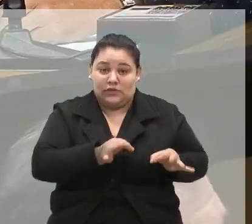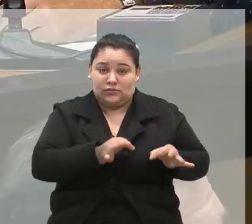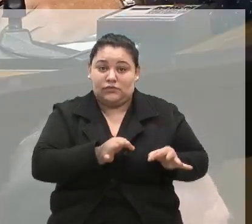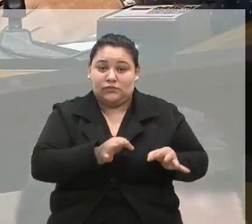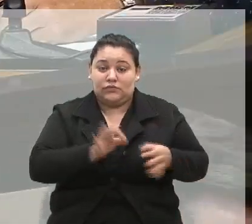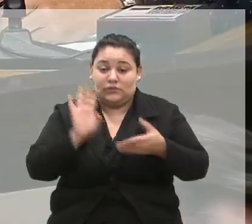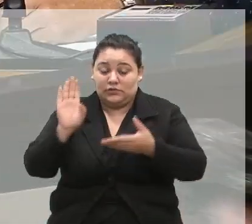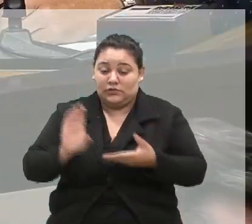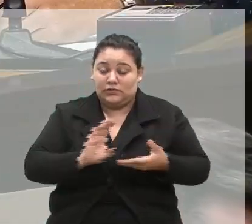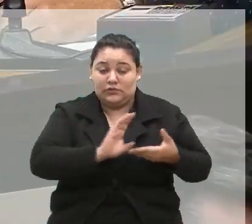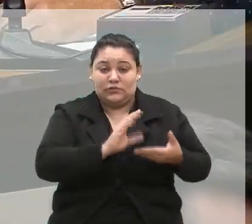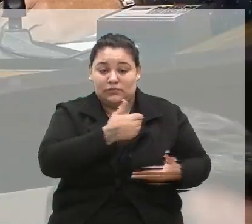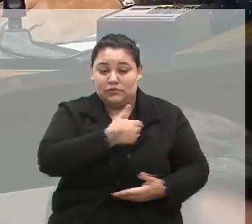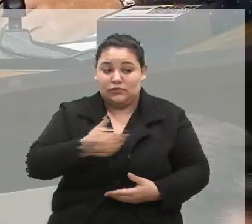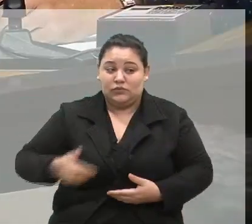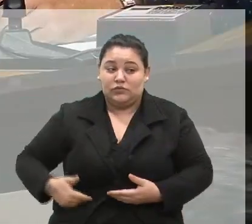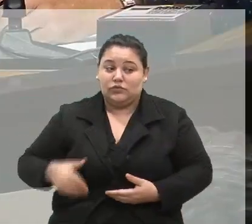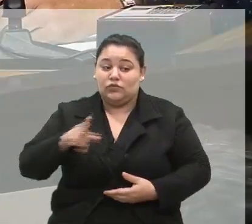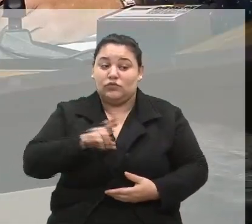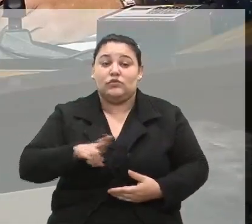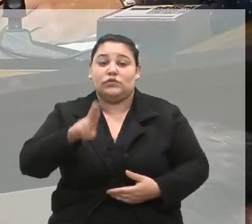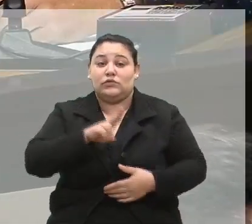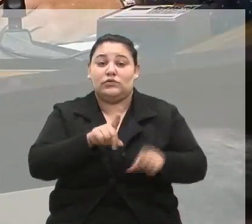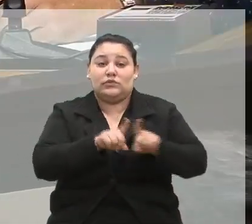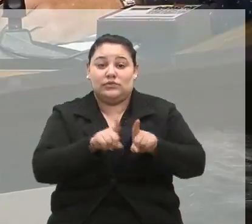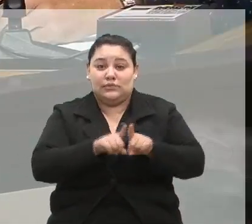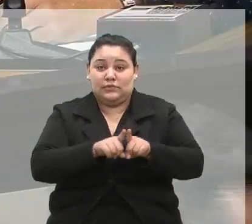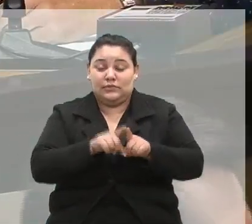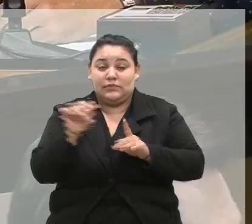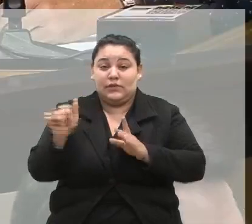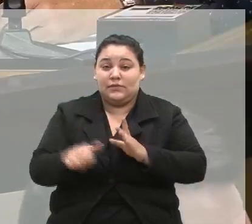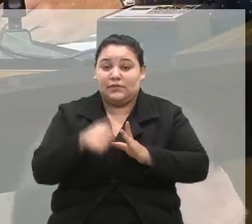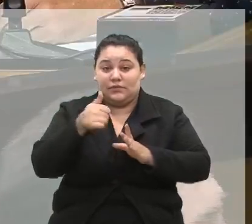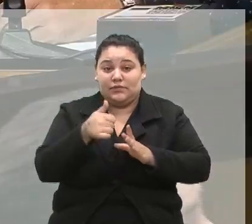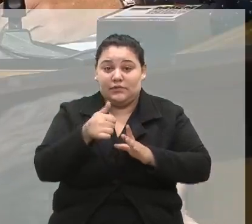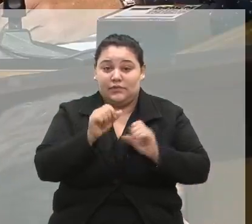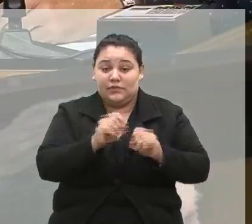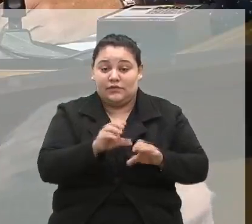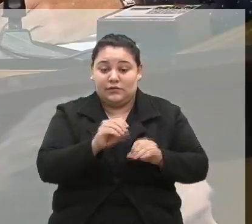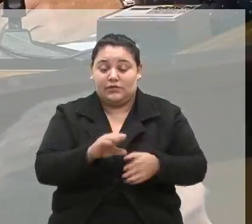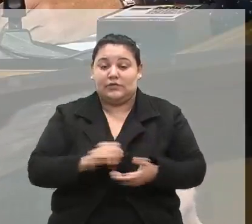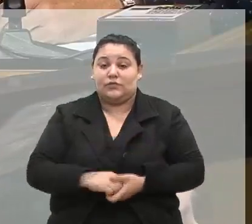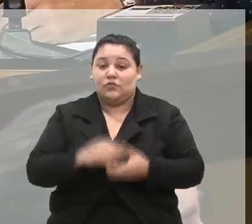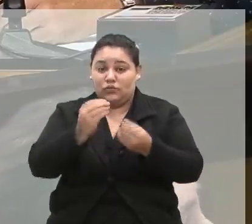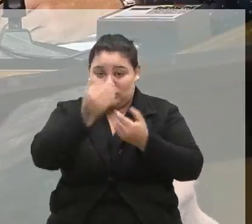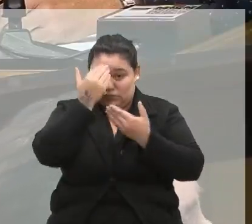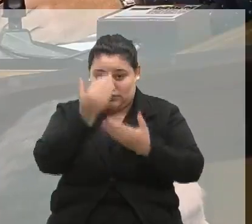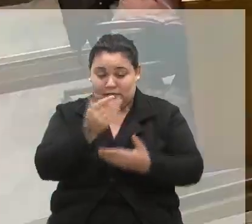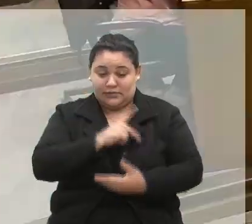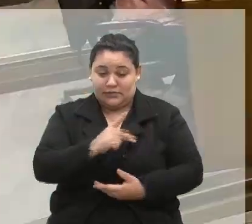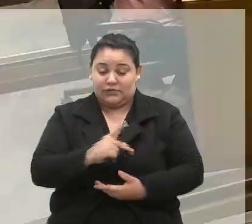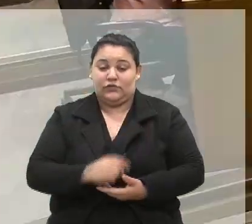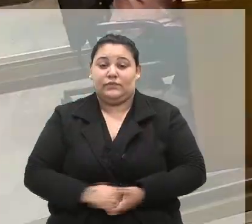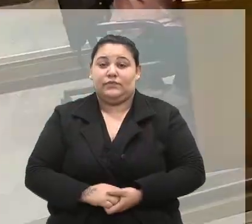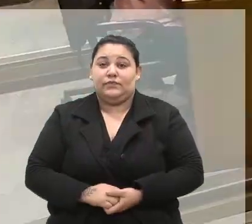recursos públicos, otimizando o mesmo para a melhoria da educação. Muito obrigado, senhora Presidente.